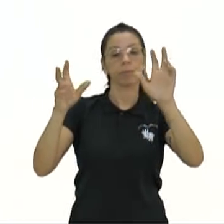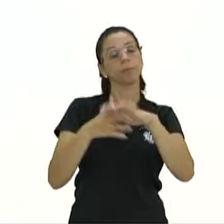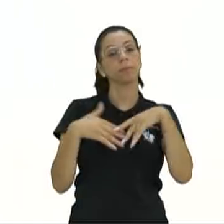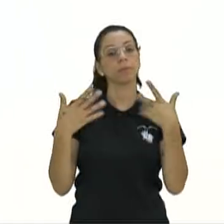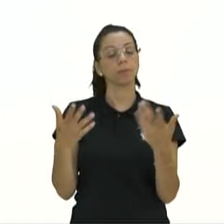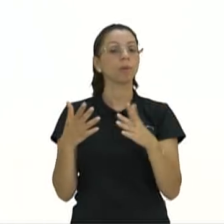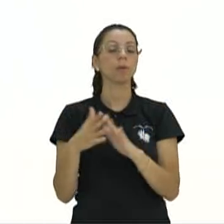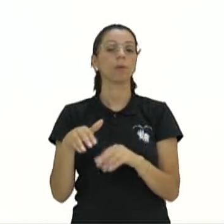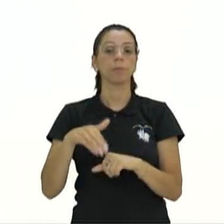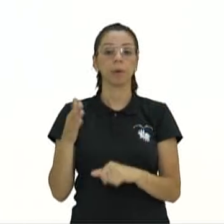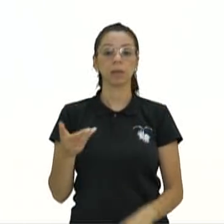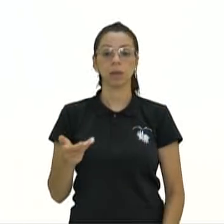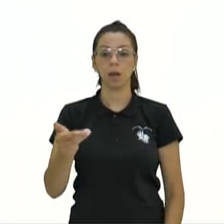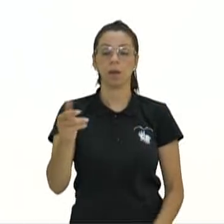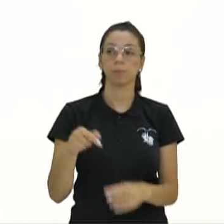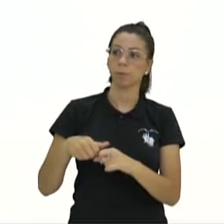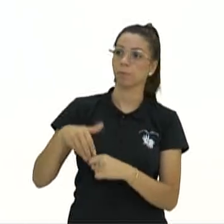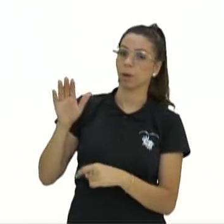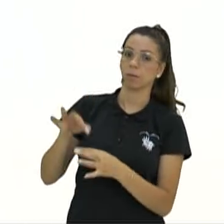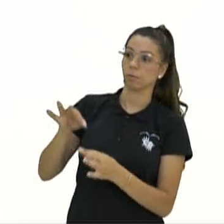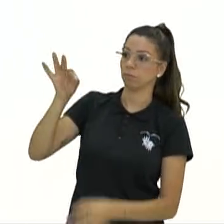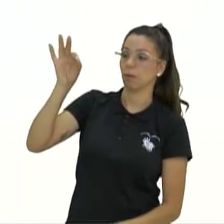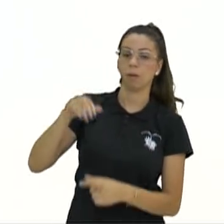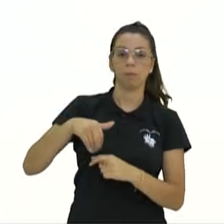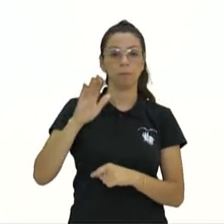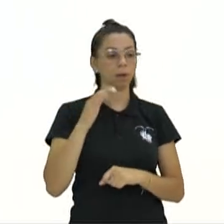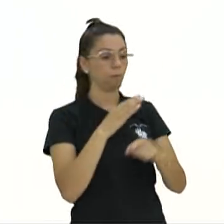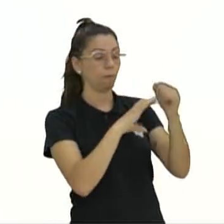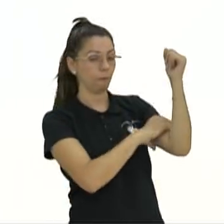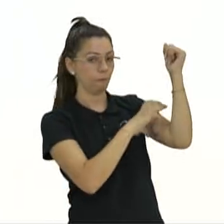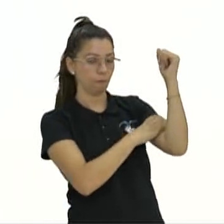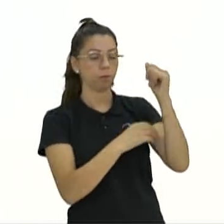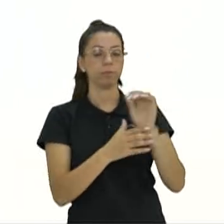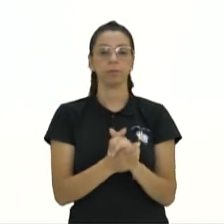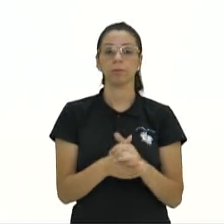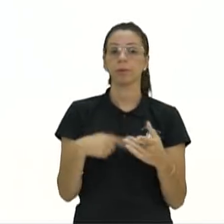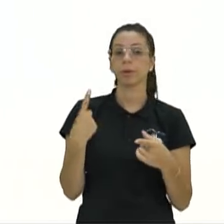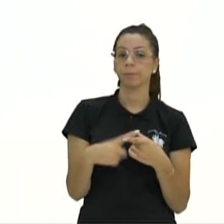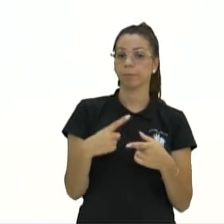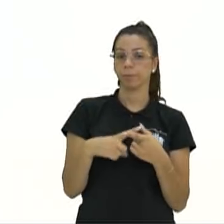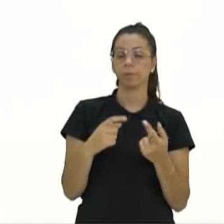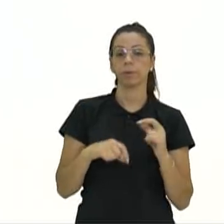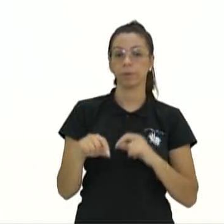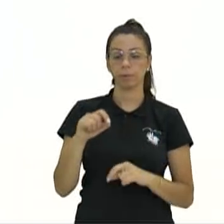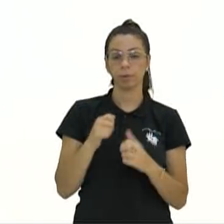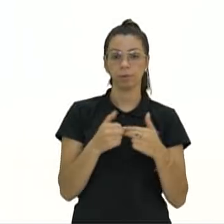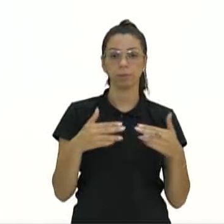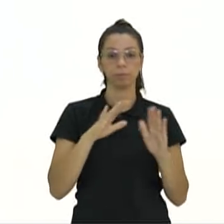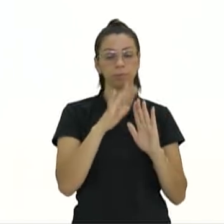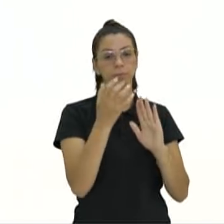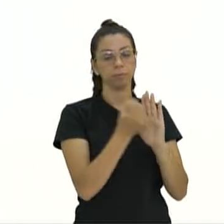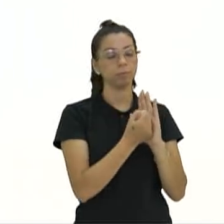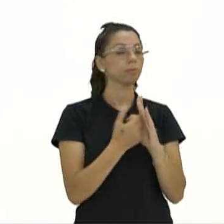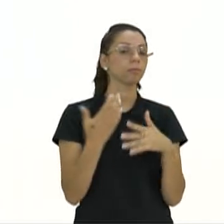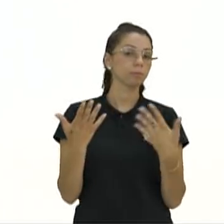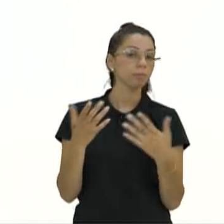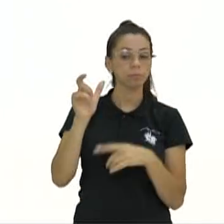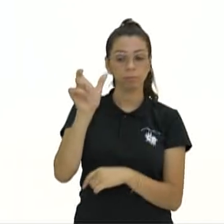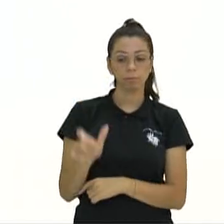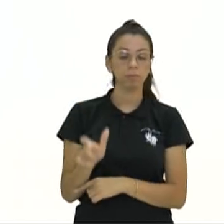o mais rápido, o mais alto, o mais forte, né? Por quê? Porque nos esportes de marca, o